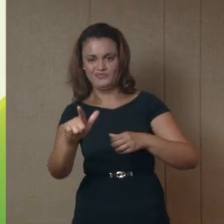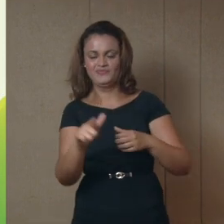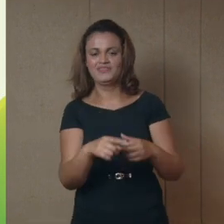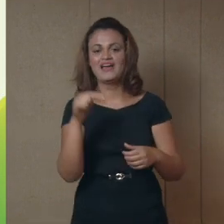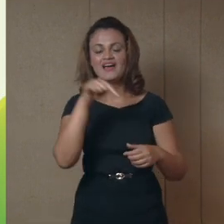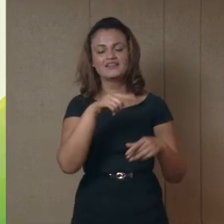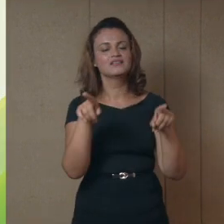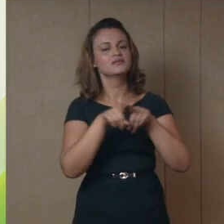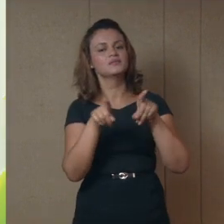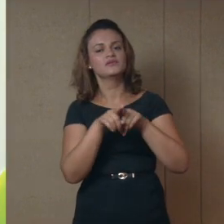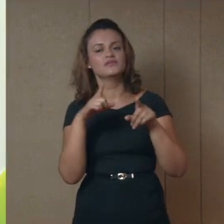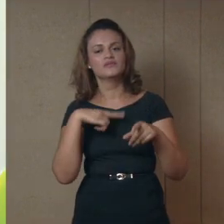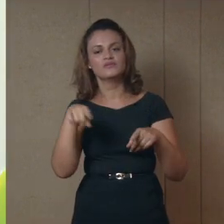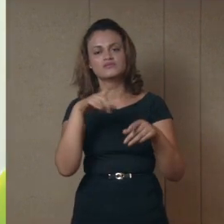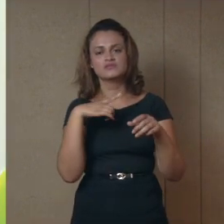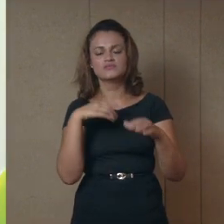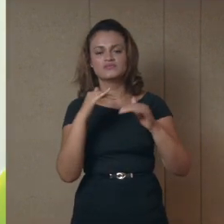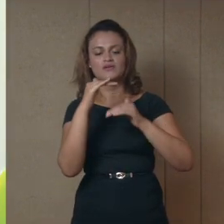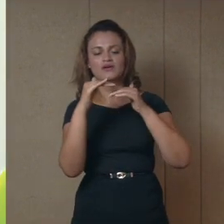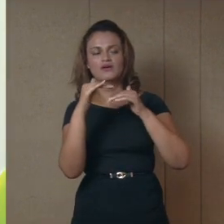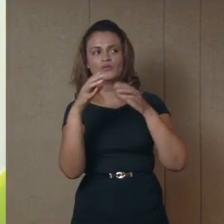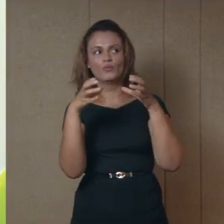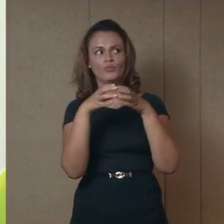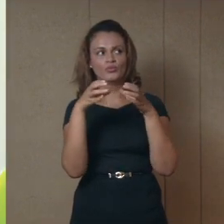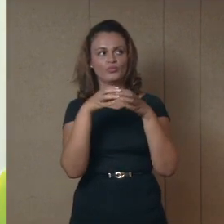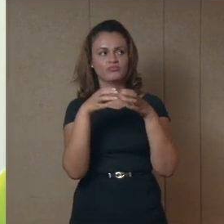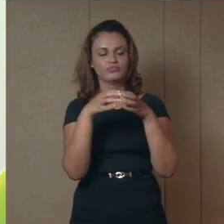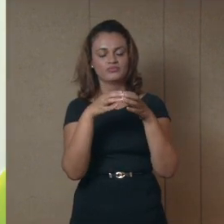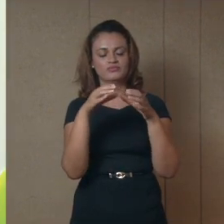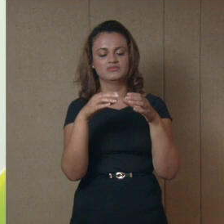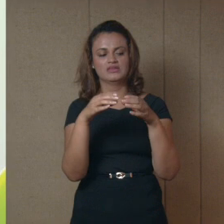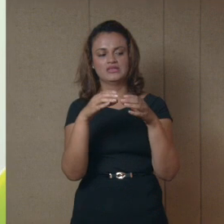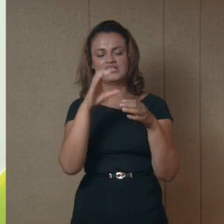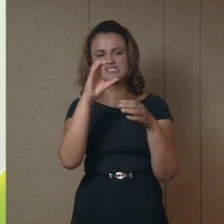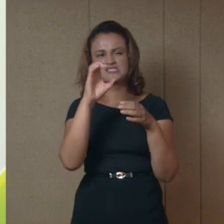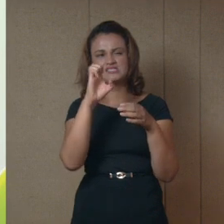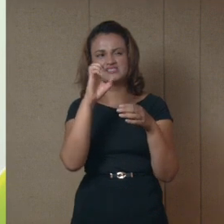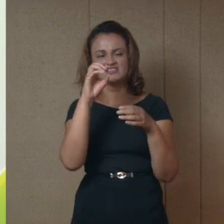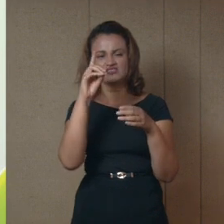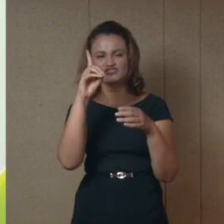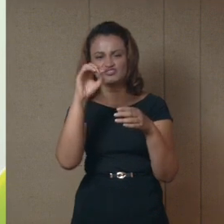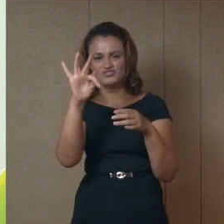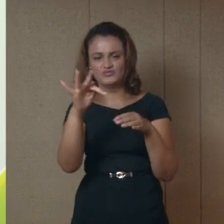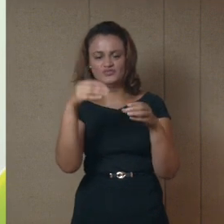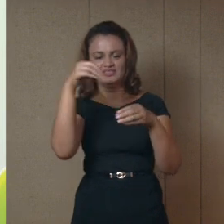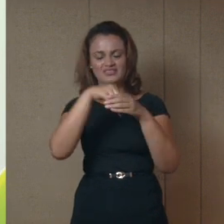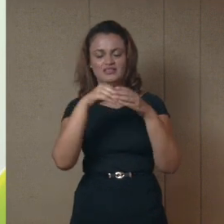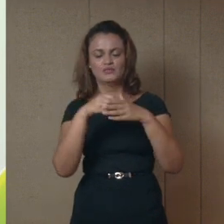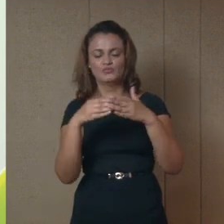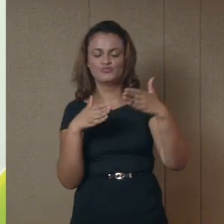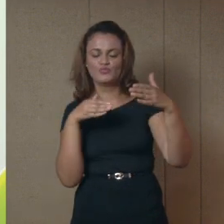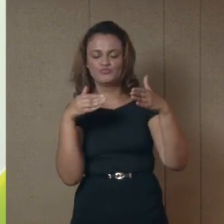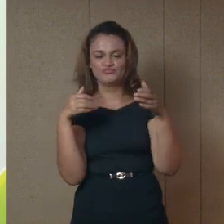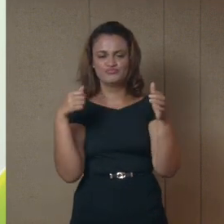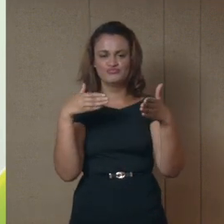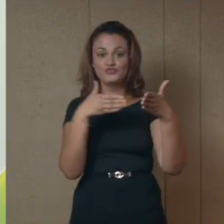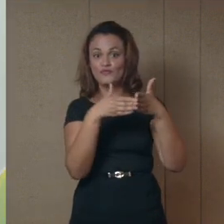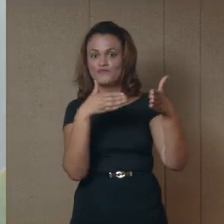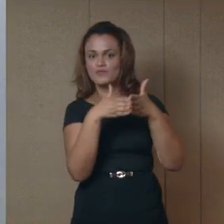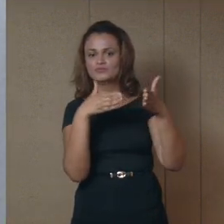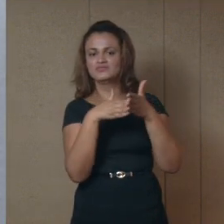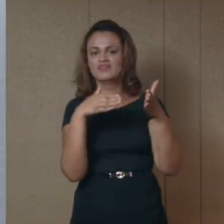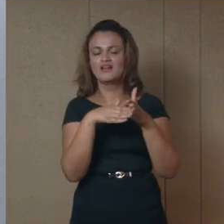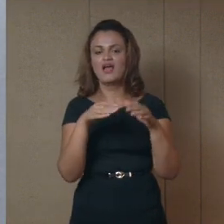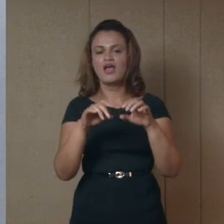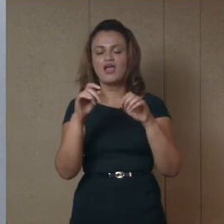aqui também temos aí vou falar aqui da comissão a da sede permanente de desenvolvimento e integração da faixa de fronteira é uma comissão